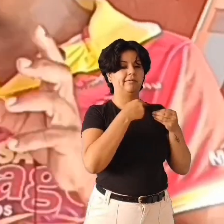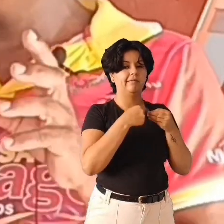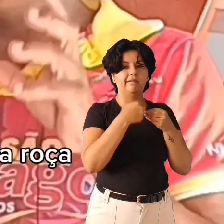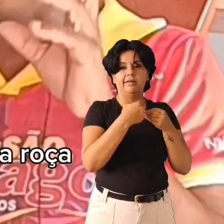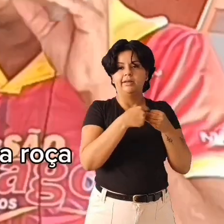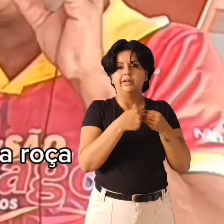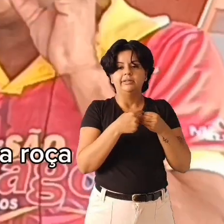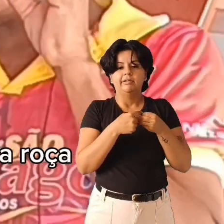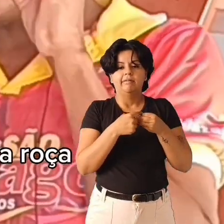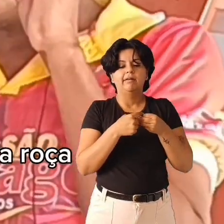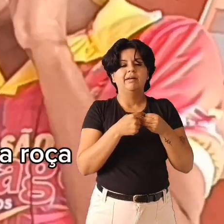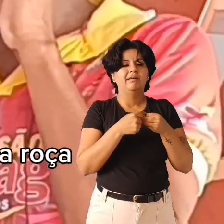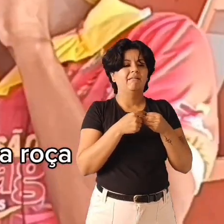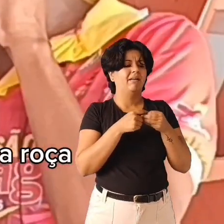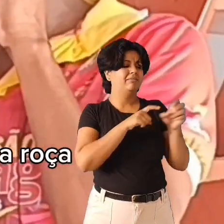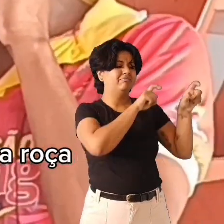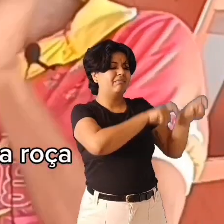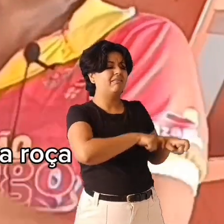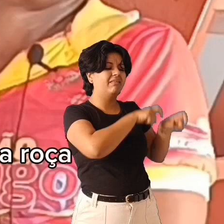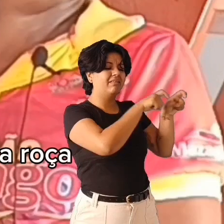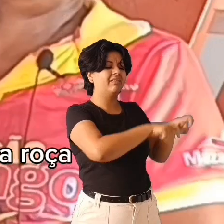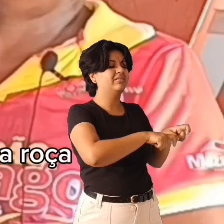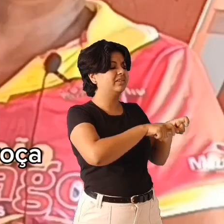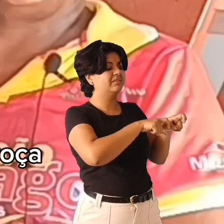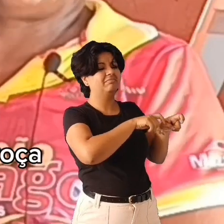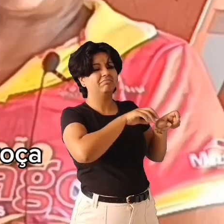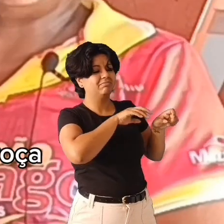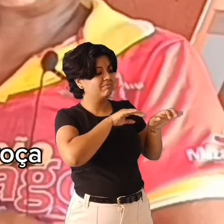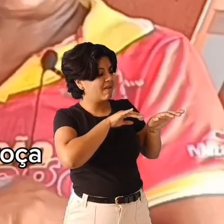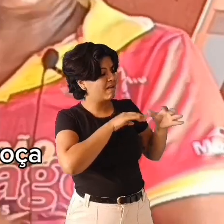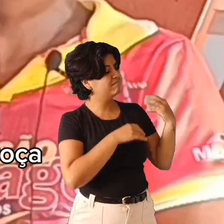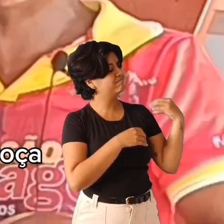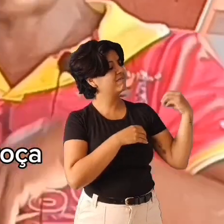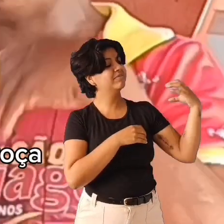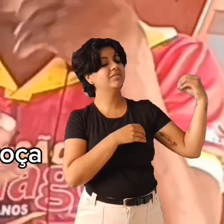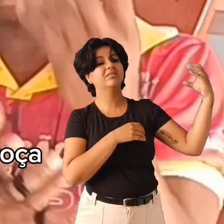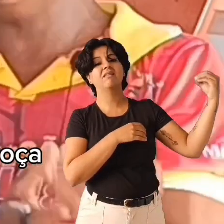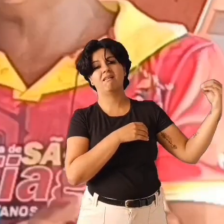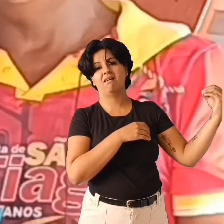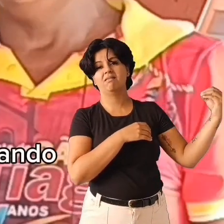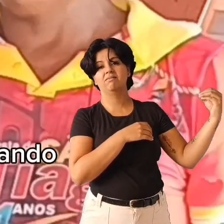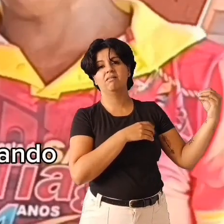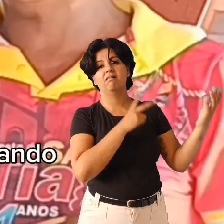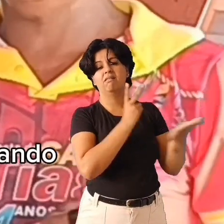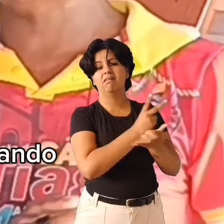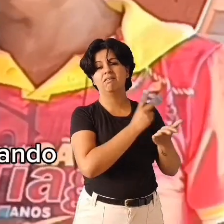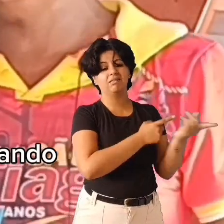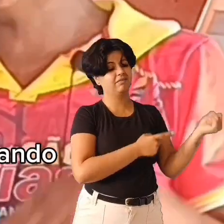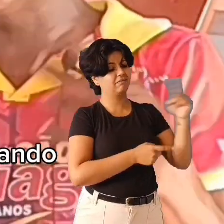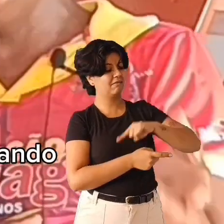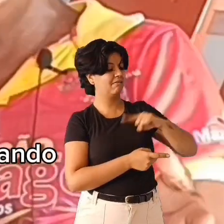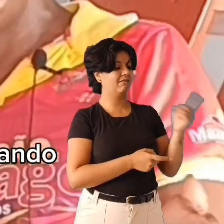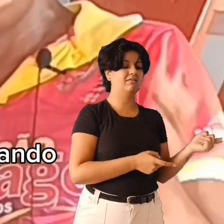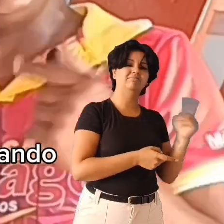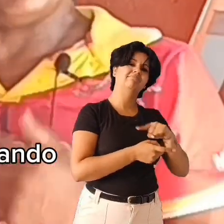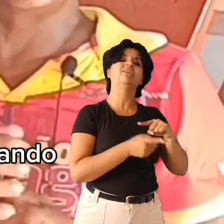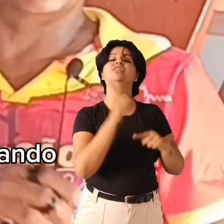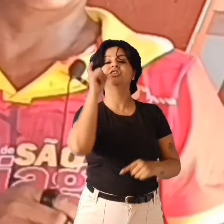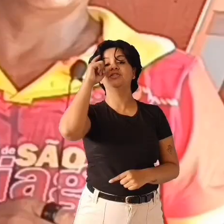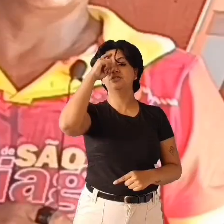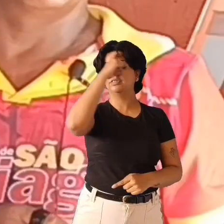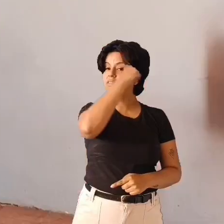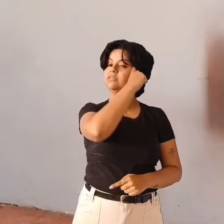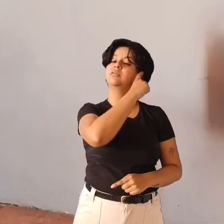comunidade, era a época que a comunidade se mudava para a roça. Tinha famílias que elas se mudavam para a roça para facilitar, para não estar todo dia indo e